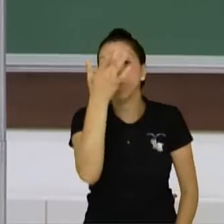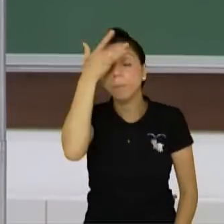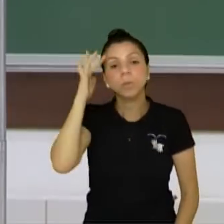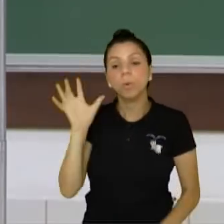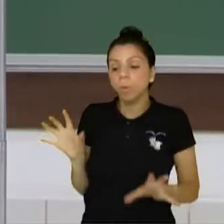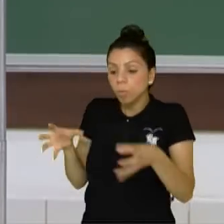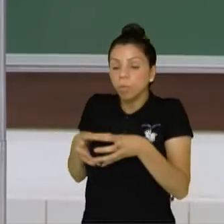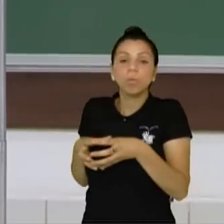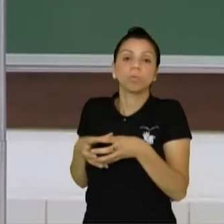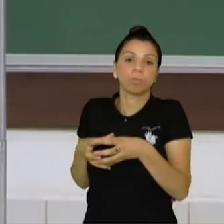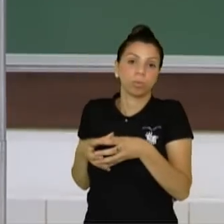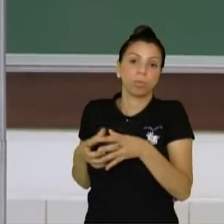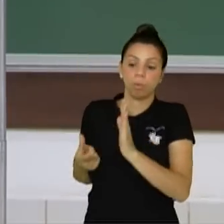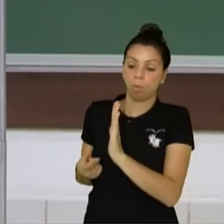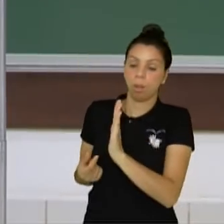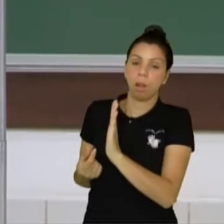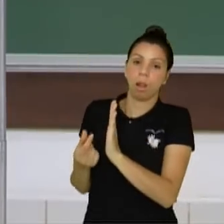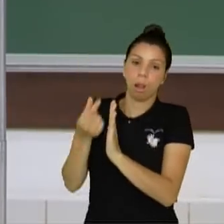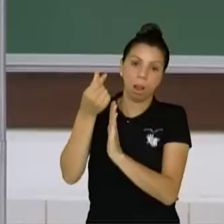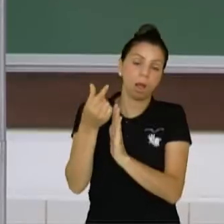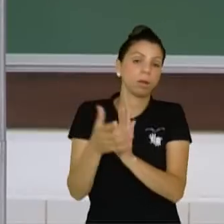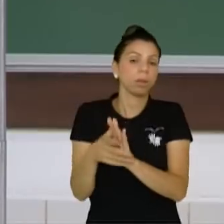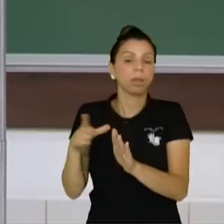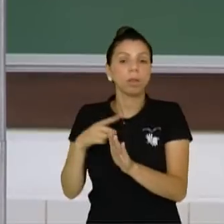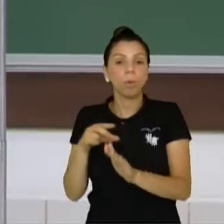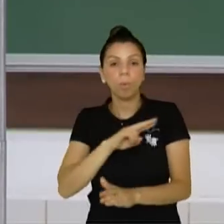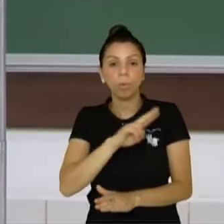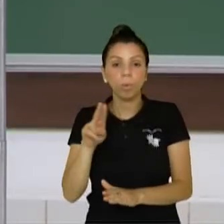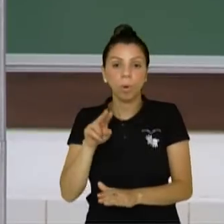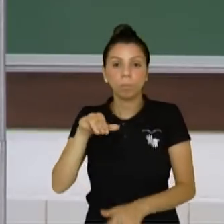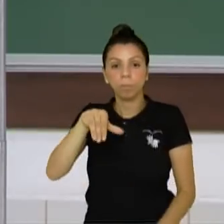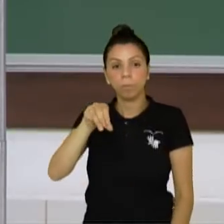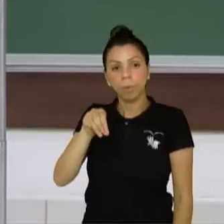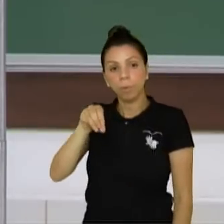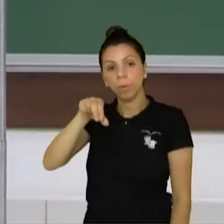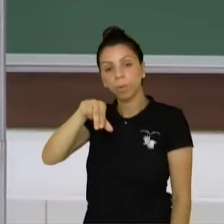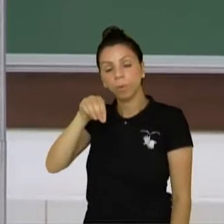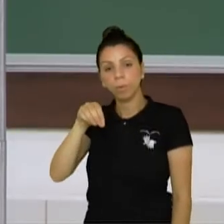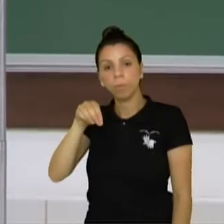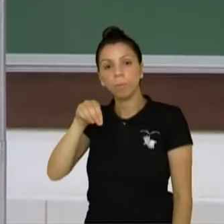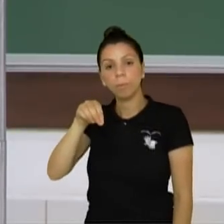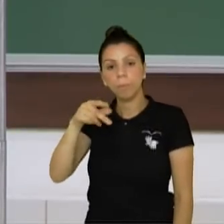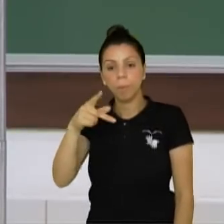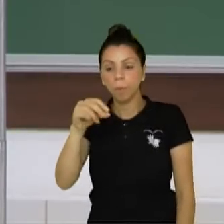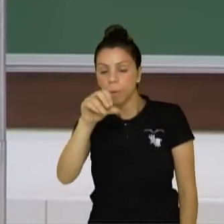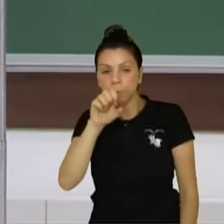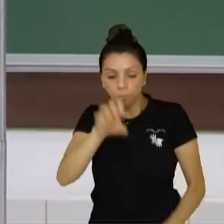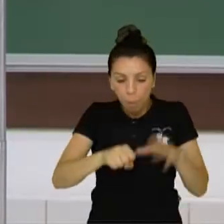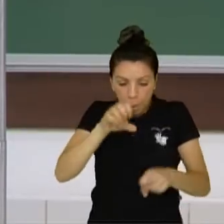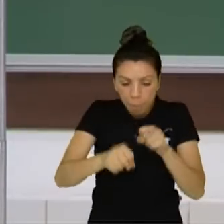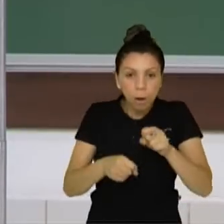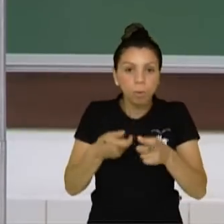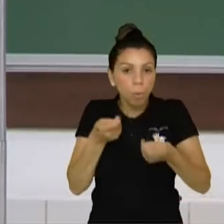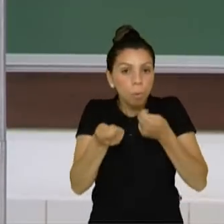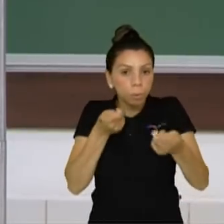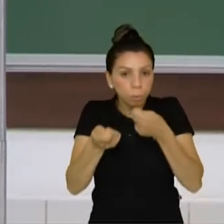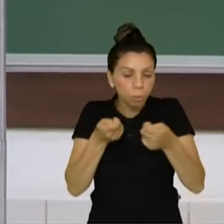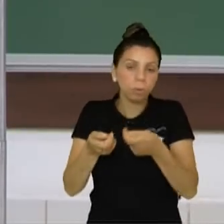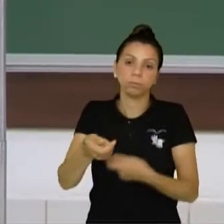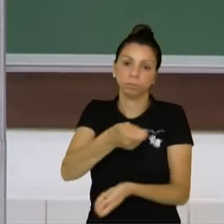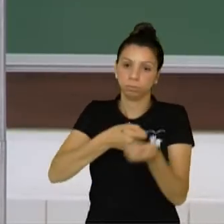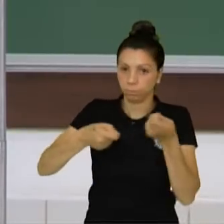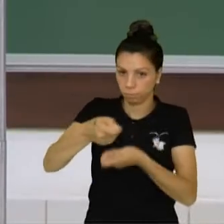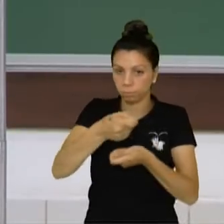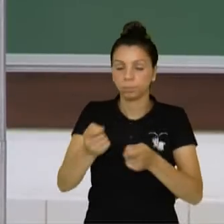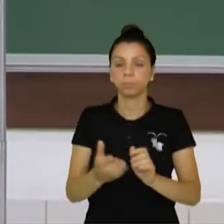de pessoas, exercendo atividade de monopólio, de controle, principalmente sobre a